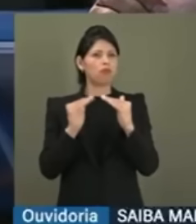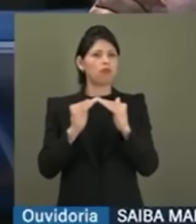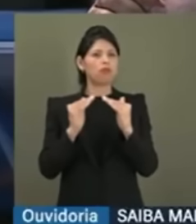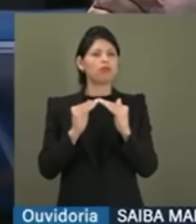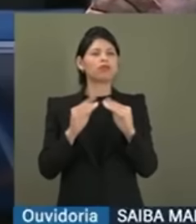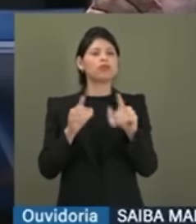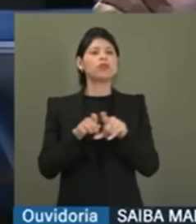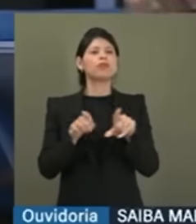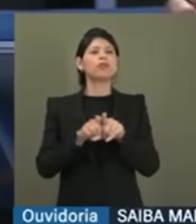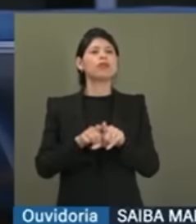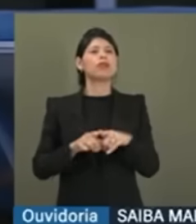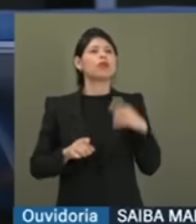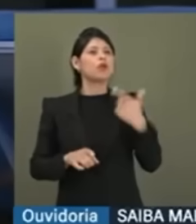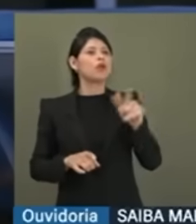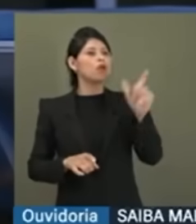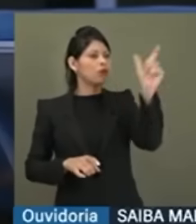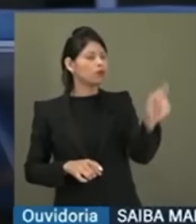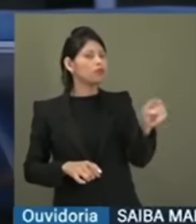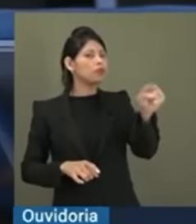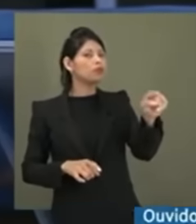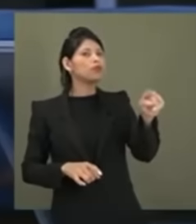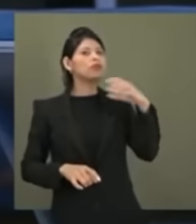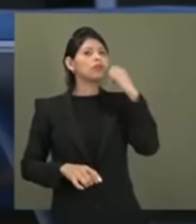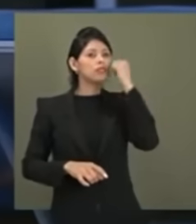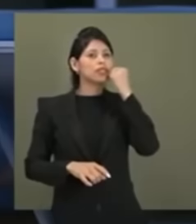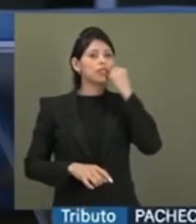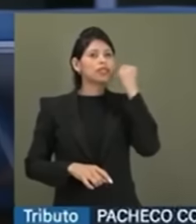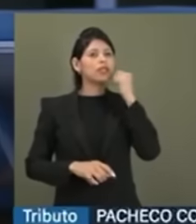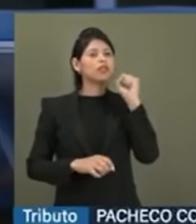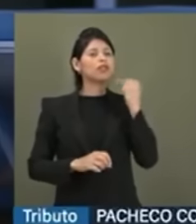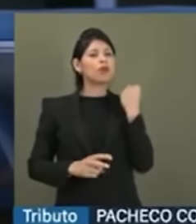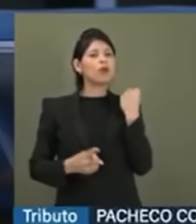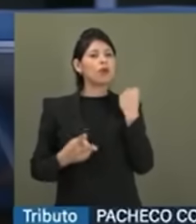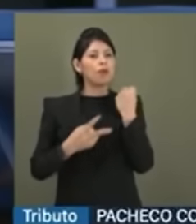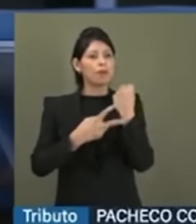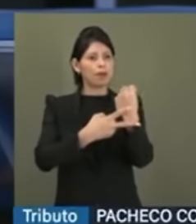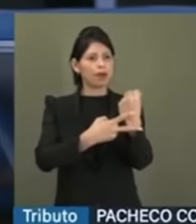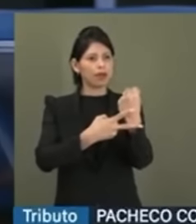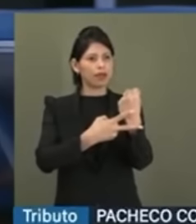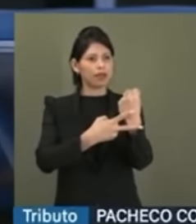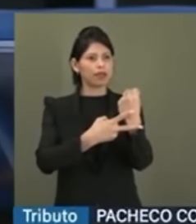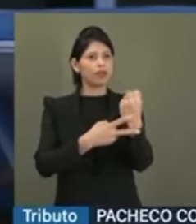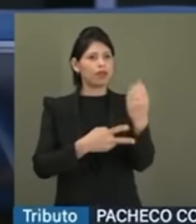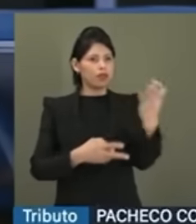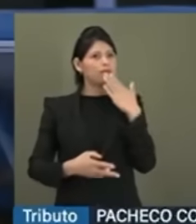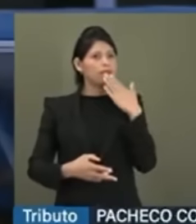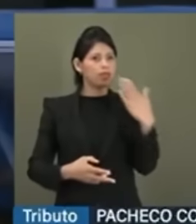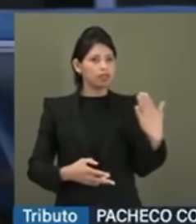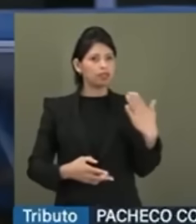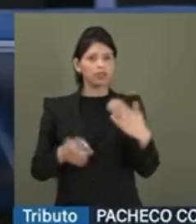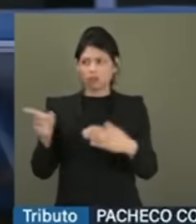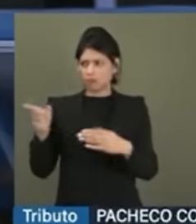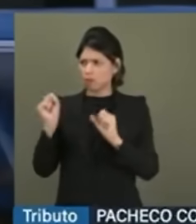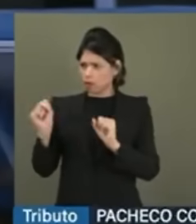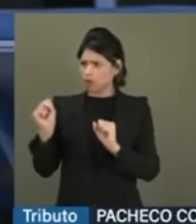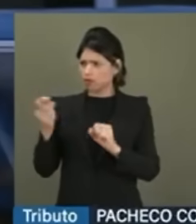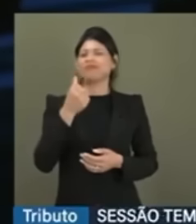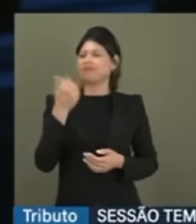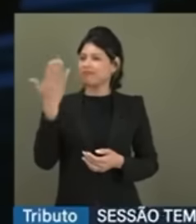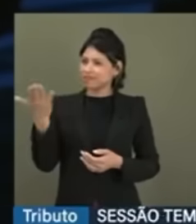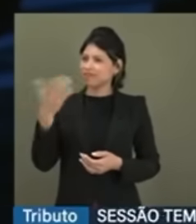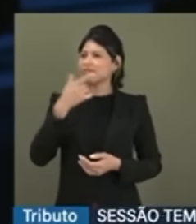mas o senador Magno Malta ali pede a palavra pela ordem e eu rapidamente se o senhor permitir eu